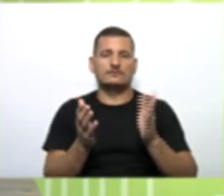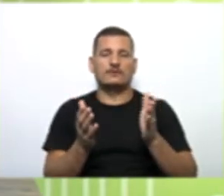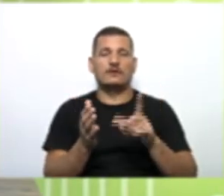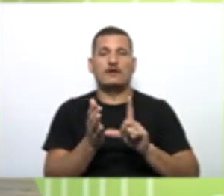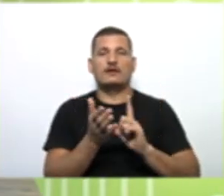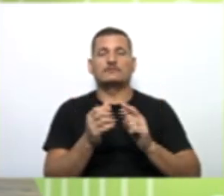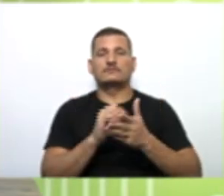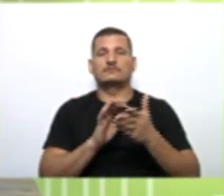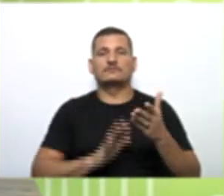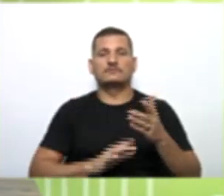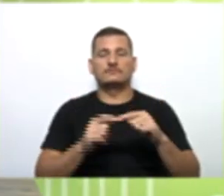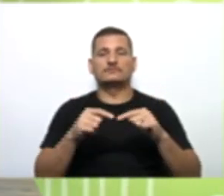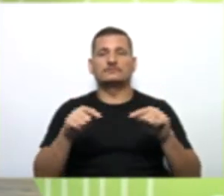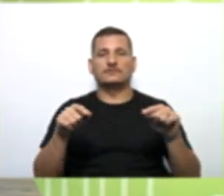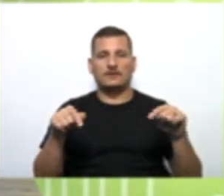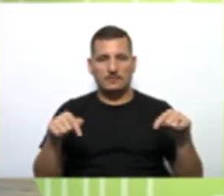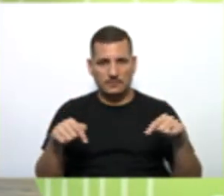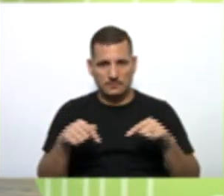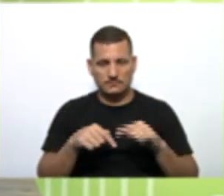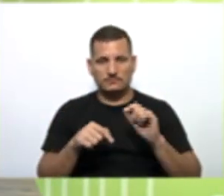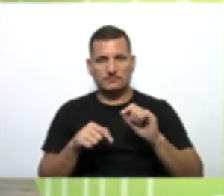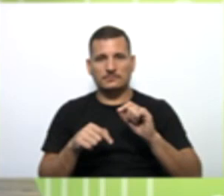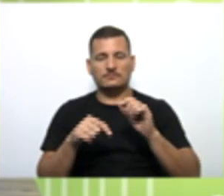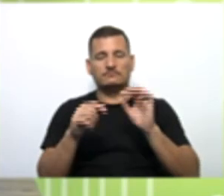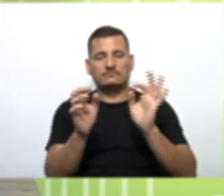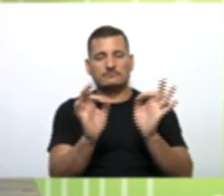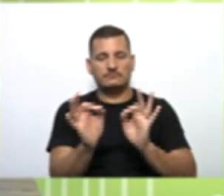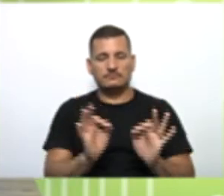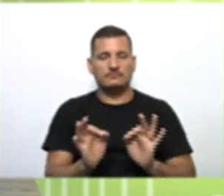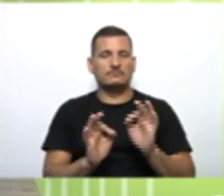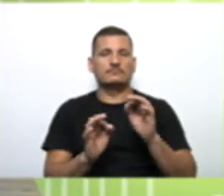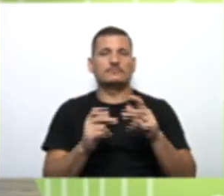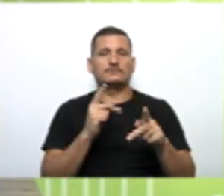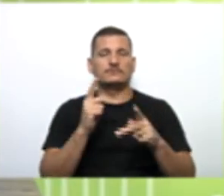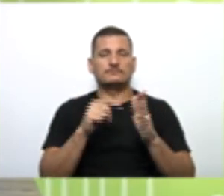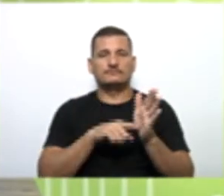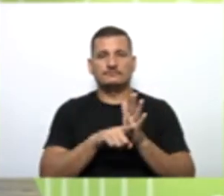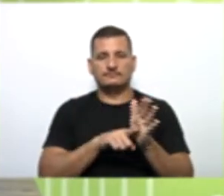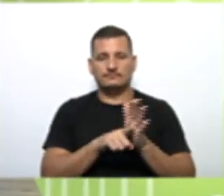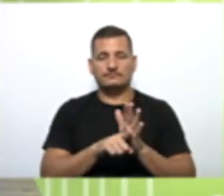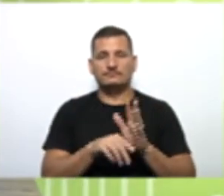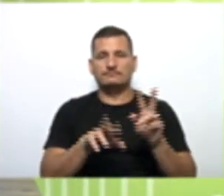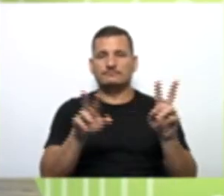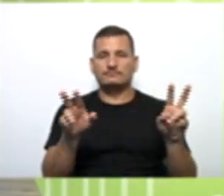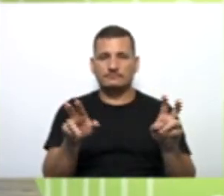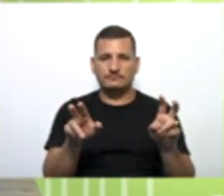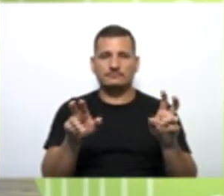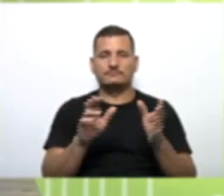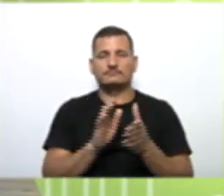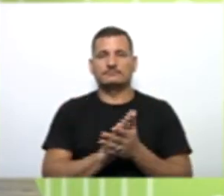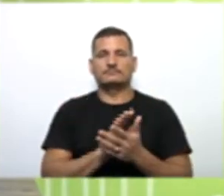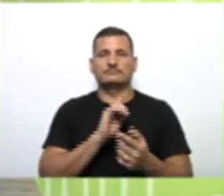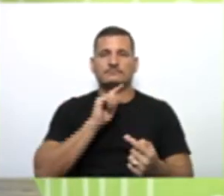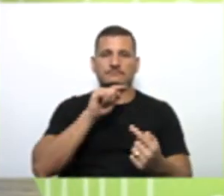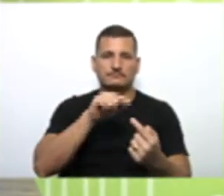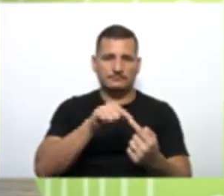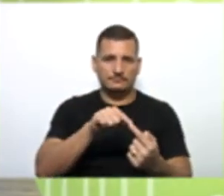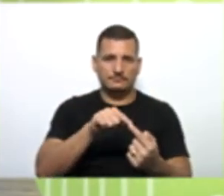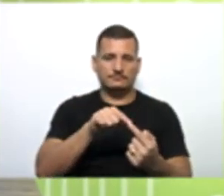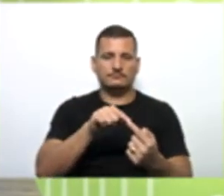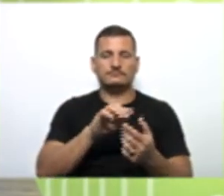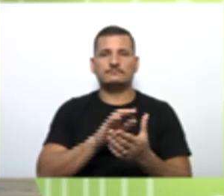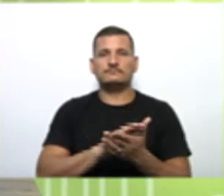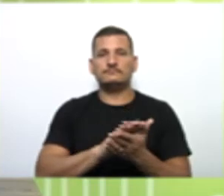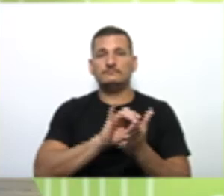na atividade de sala, com a construção do esboço do projeto de pesquisa. Então, lá o tema, os objetivos,